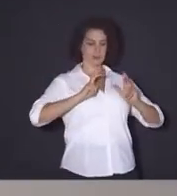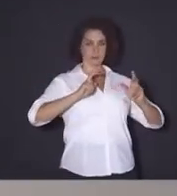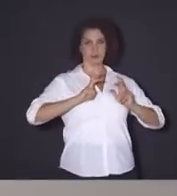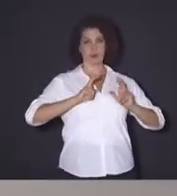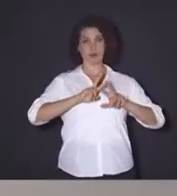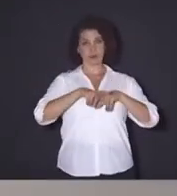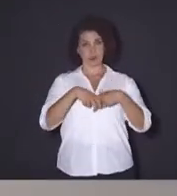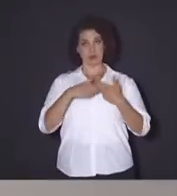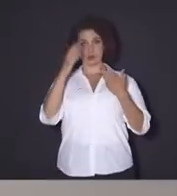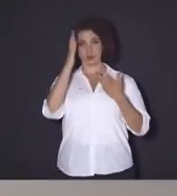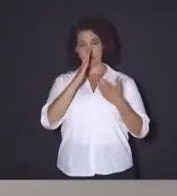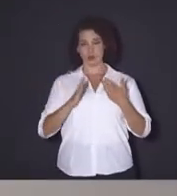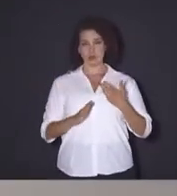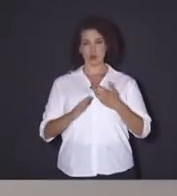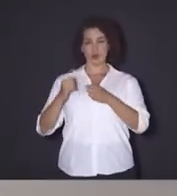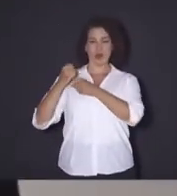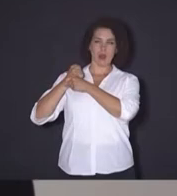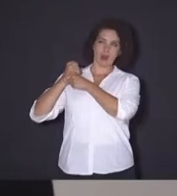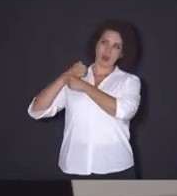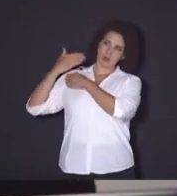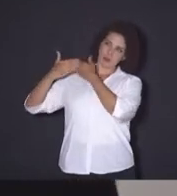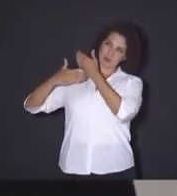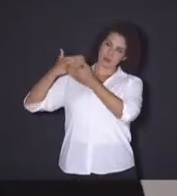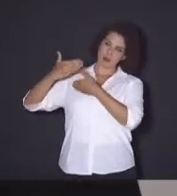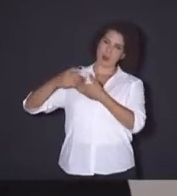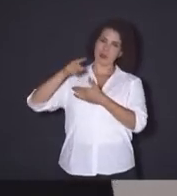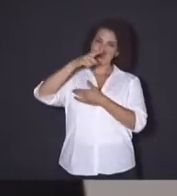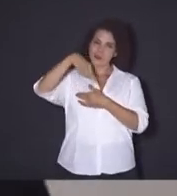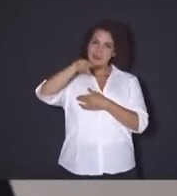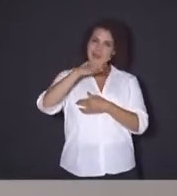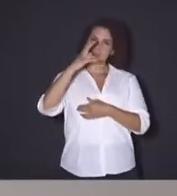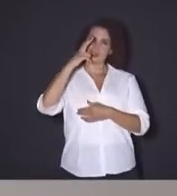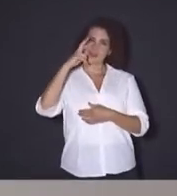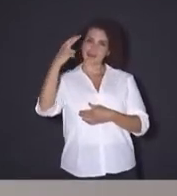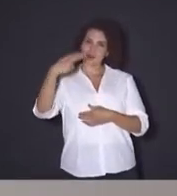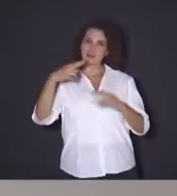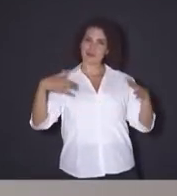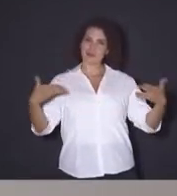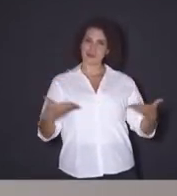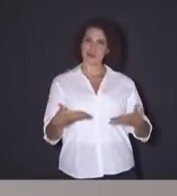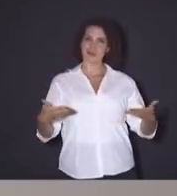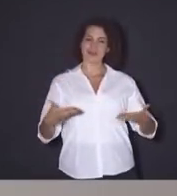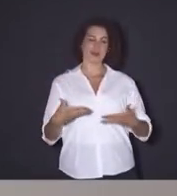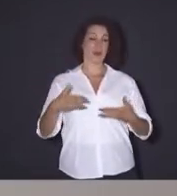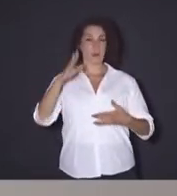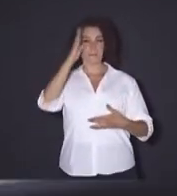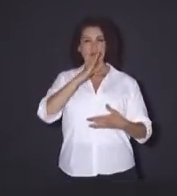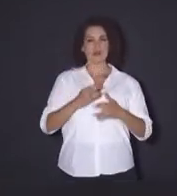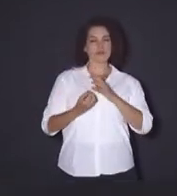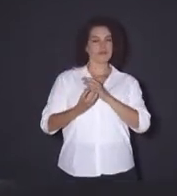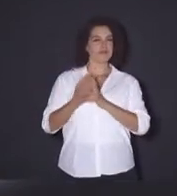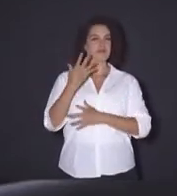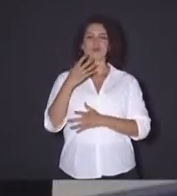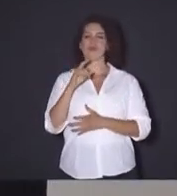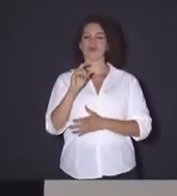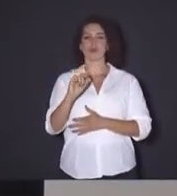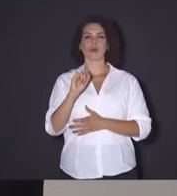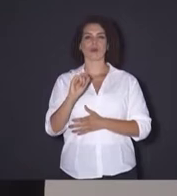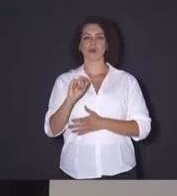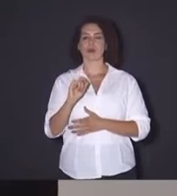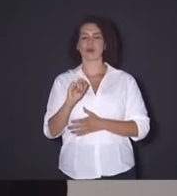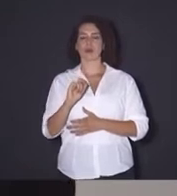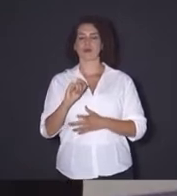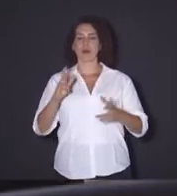isso que o Brasil desenvolveu nos últimos anos, para você que está assistindo a gente agora, algo absolutamente fundamental à defesa da nossa